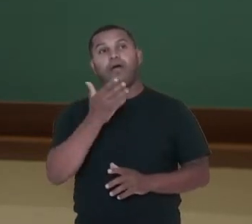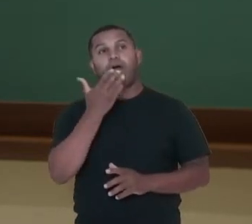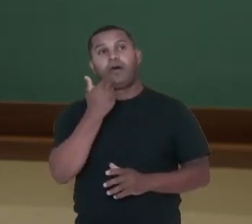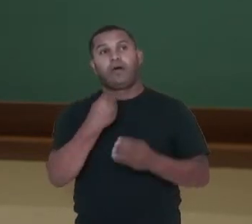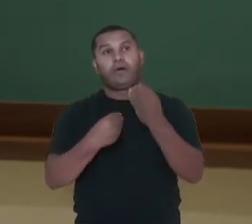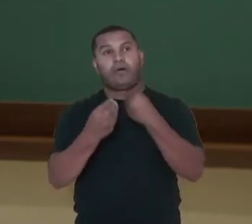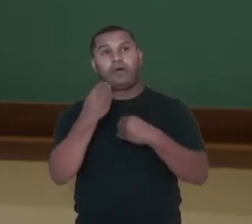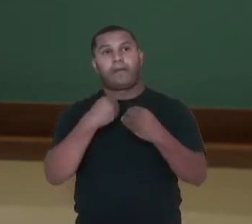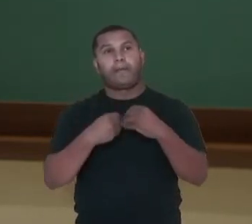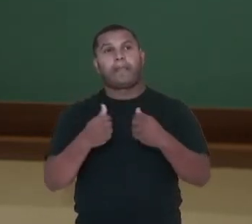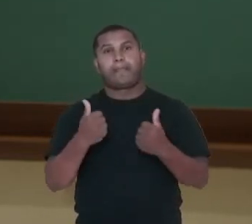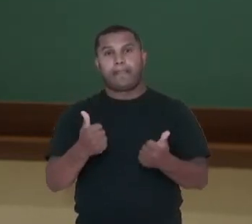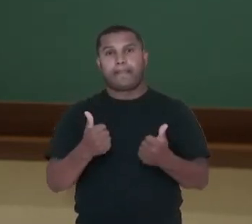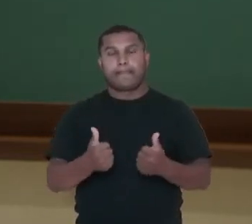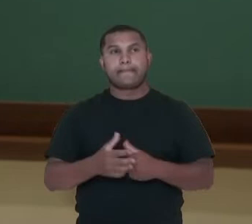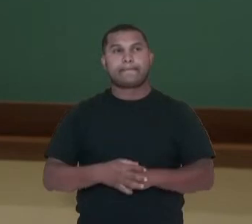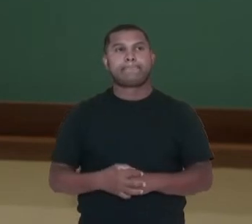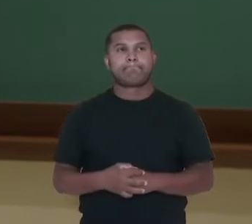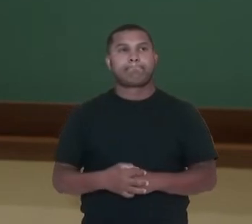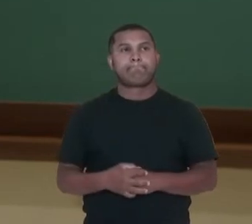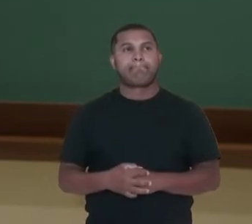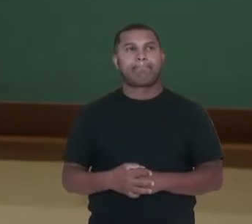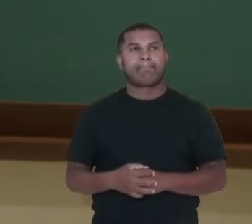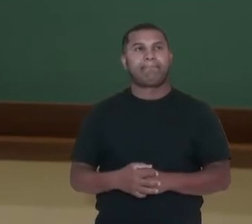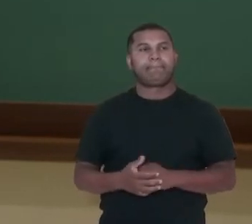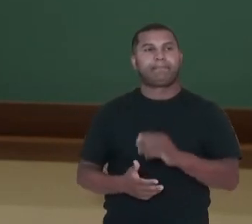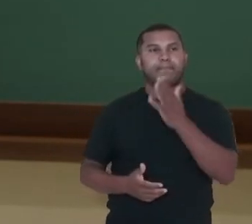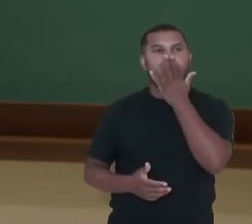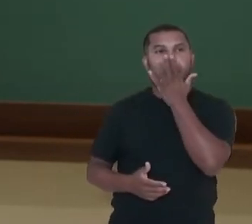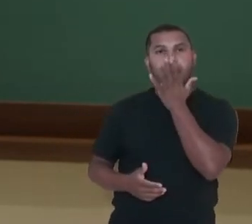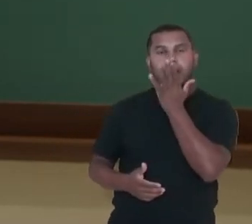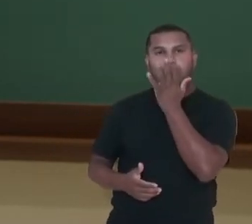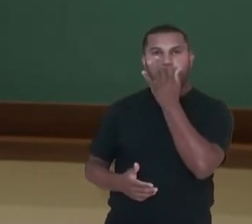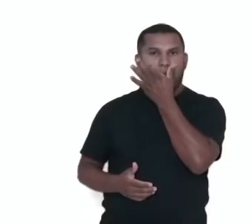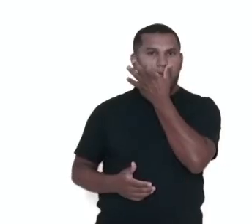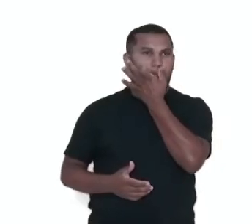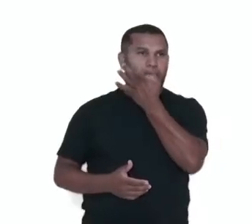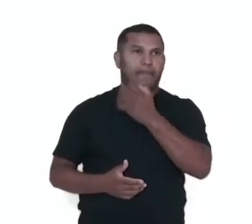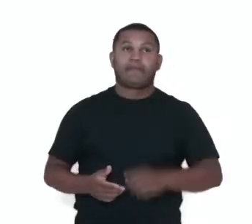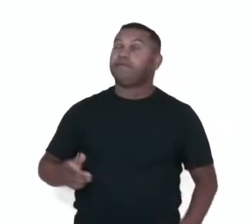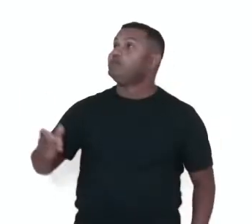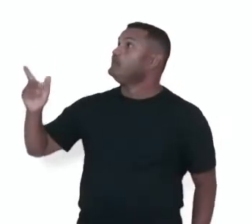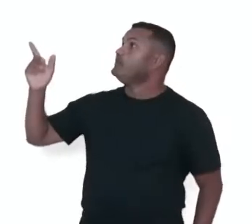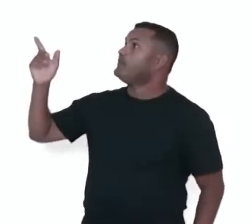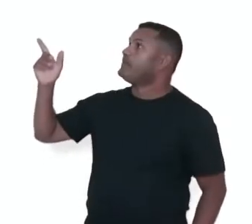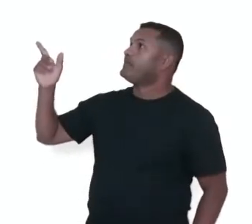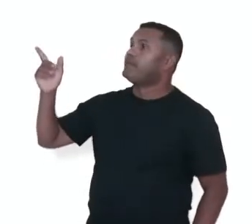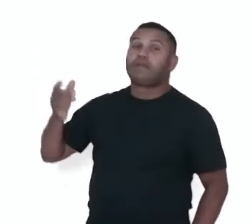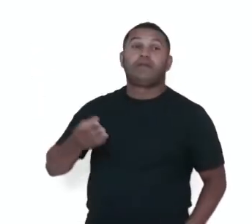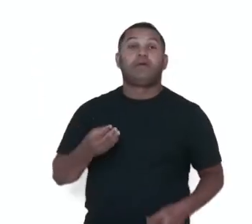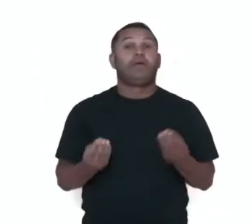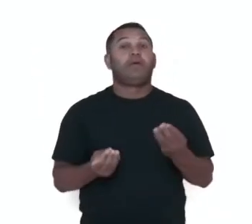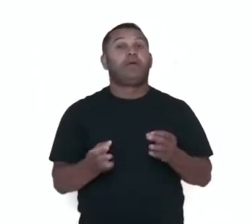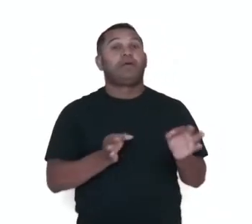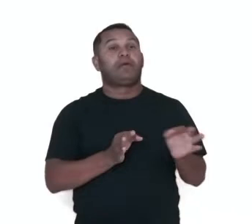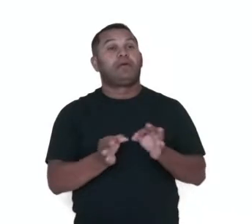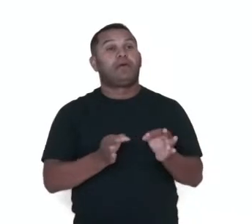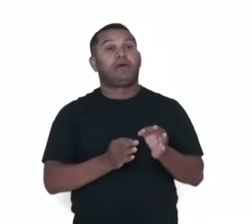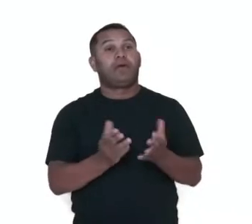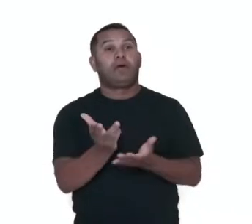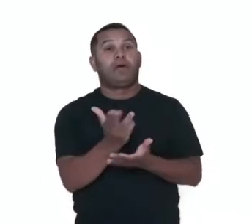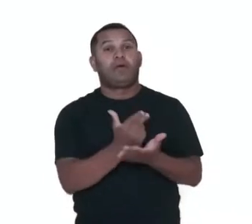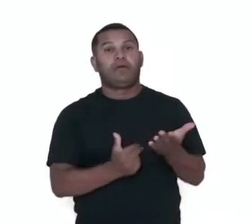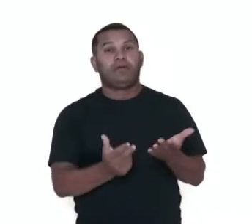preparo. Muito bem, falando da anatomia deles, apresentam a simetria